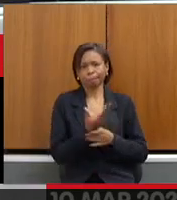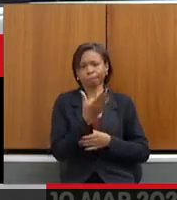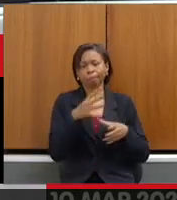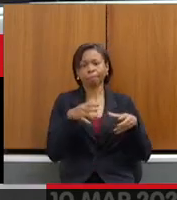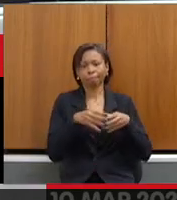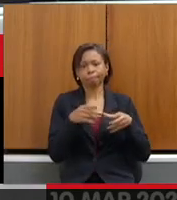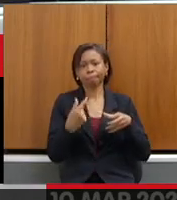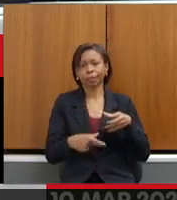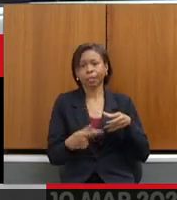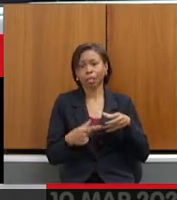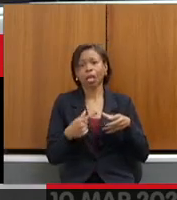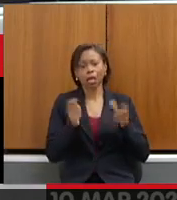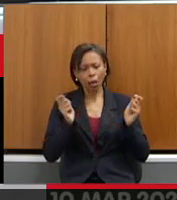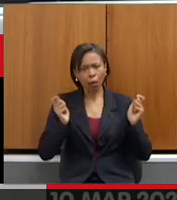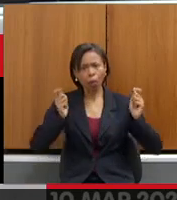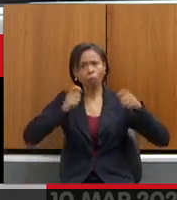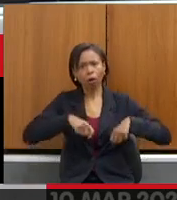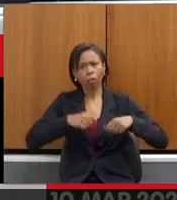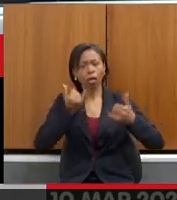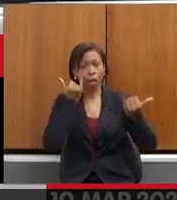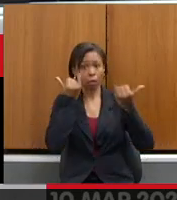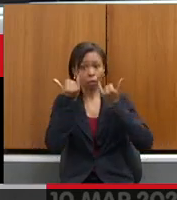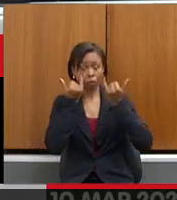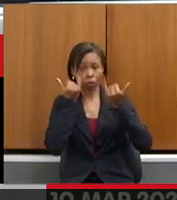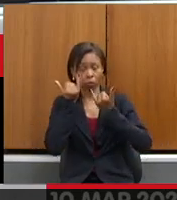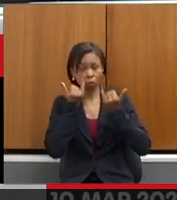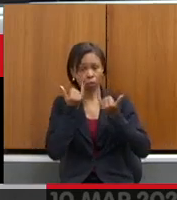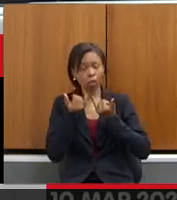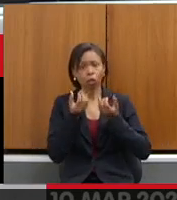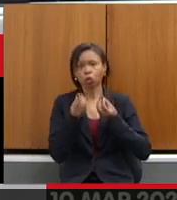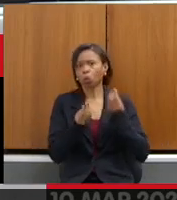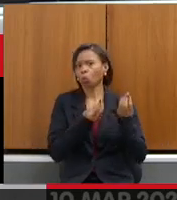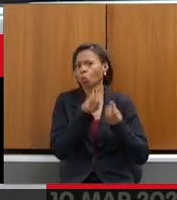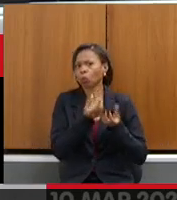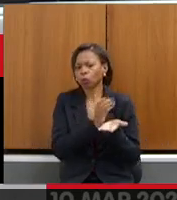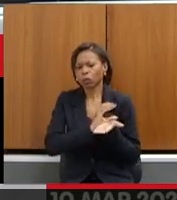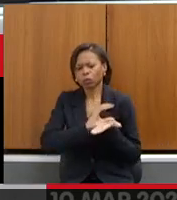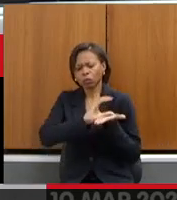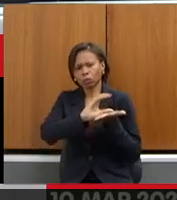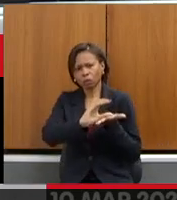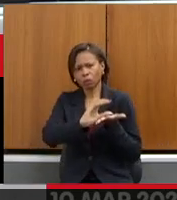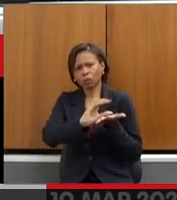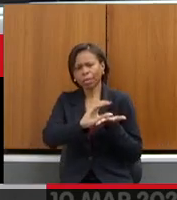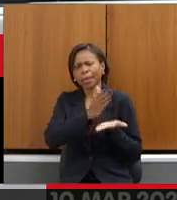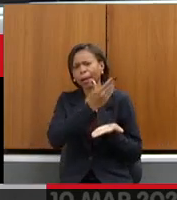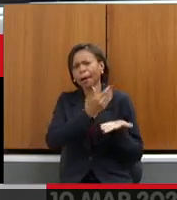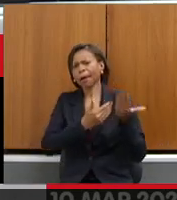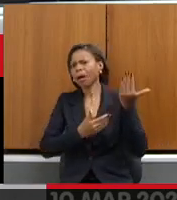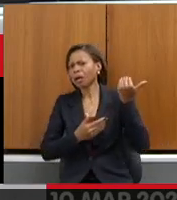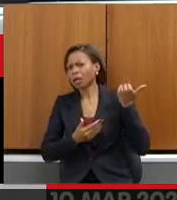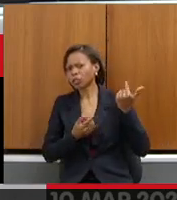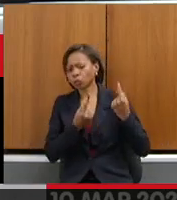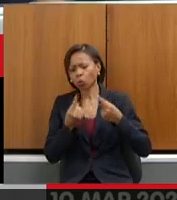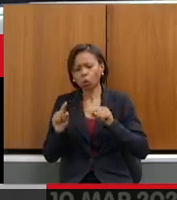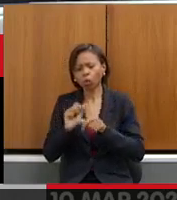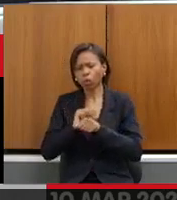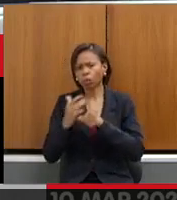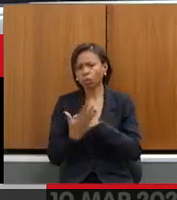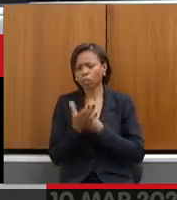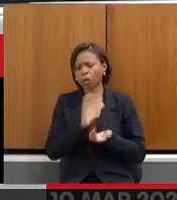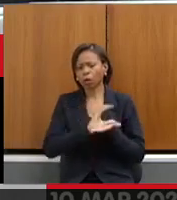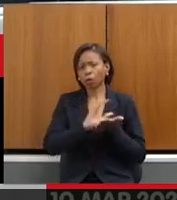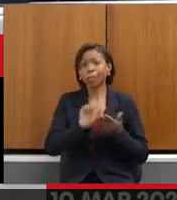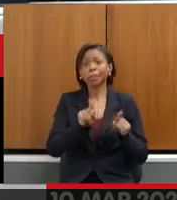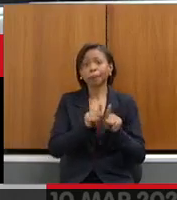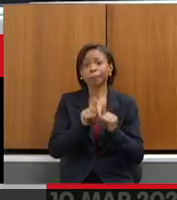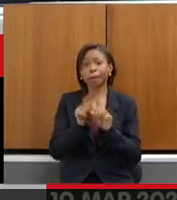vamos poder exatamente ter a informação dos investimentos que foram feitos no combate à anemia com a questão da